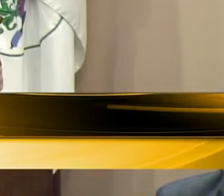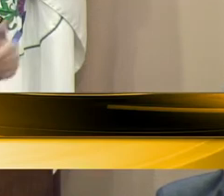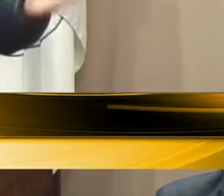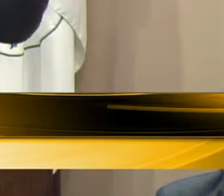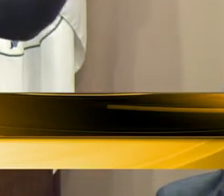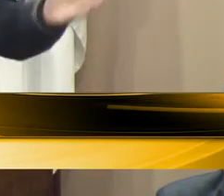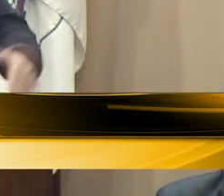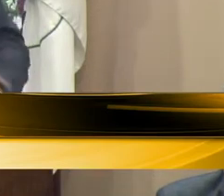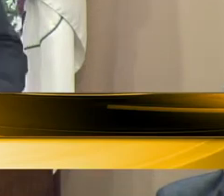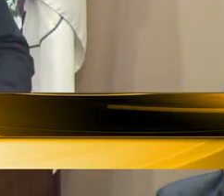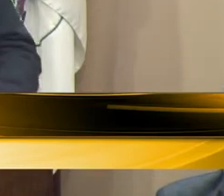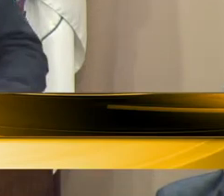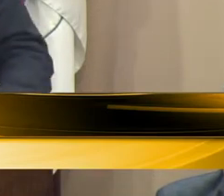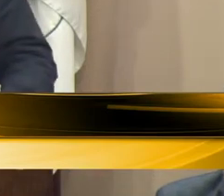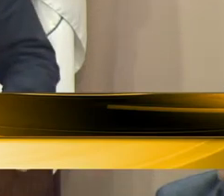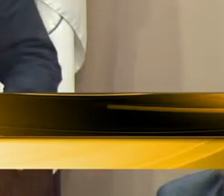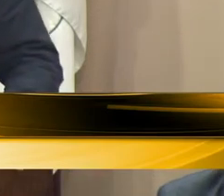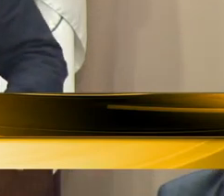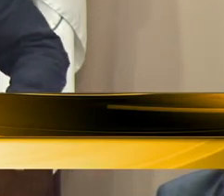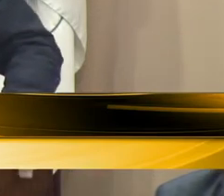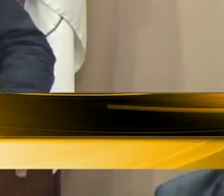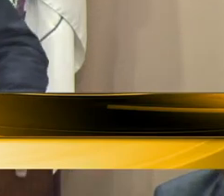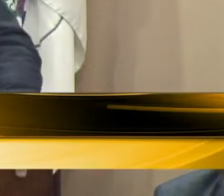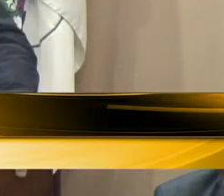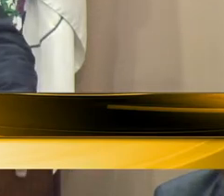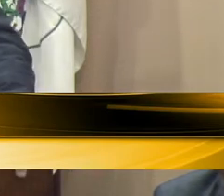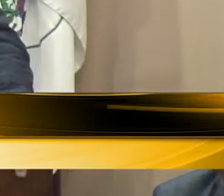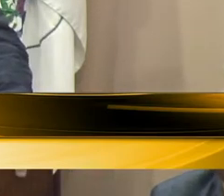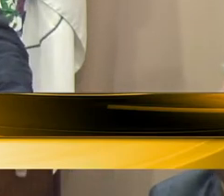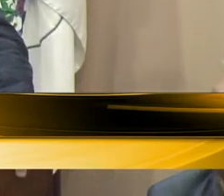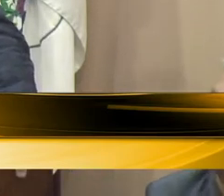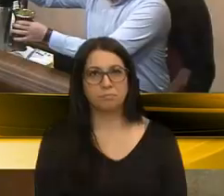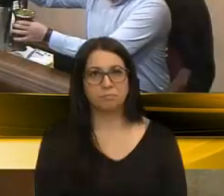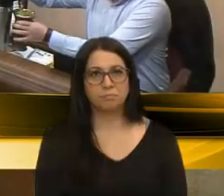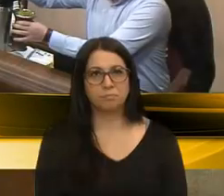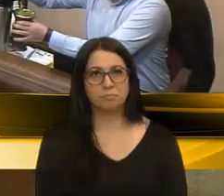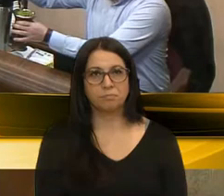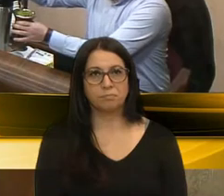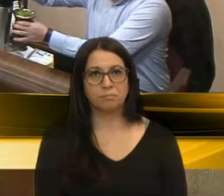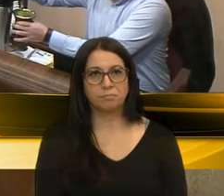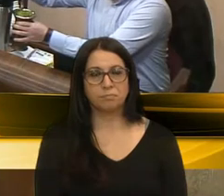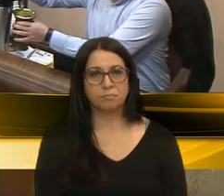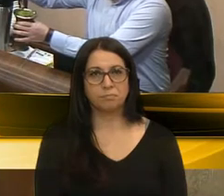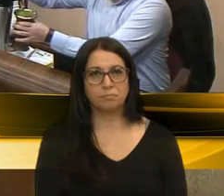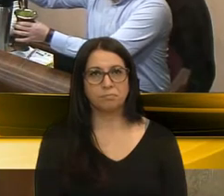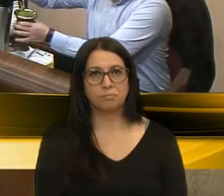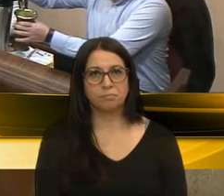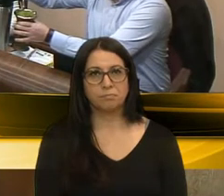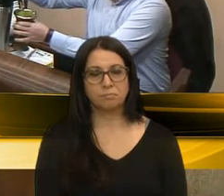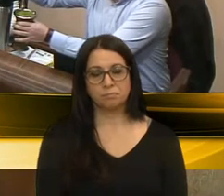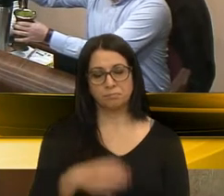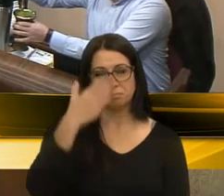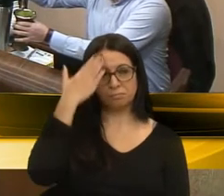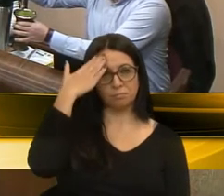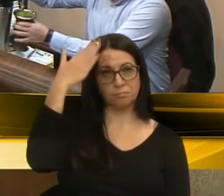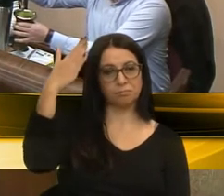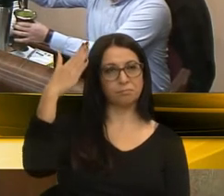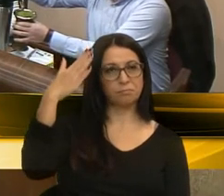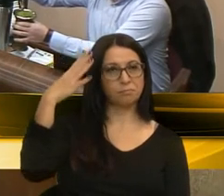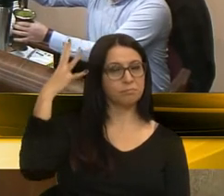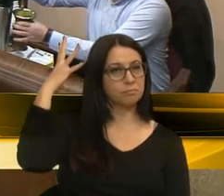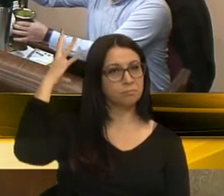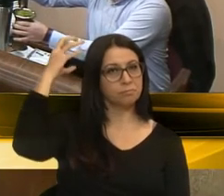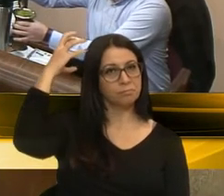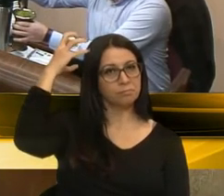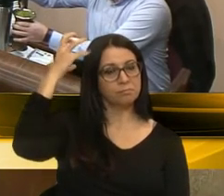vontade e a dedicação dele, eu parabenizo. Eu cedo um tempo ao vereador Edson da Rosa. Obrigado, vereador